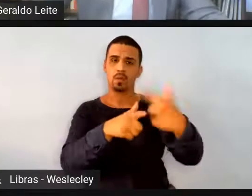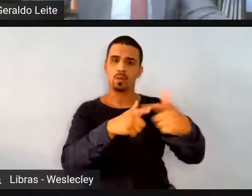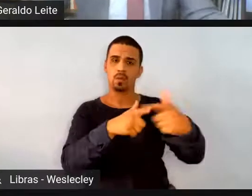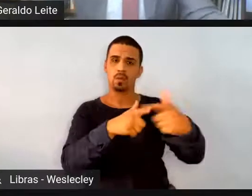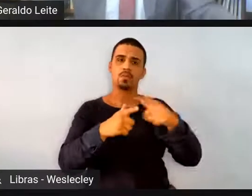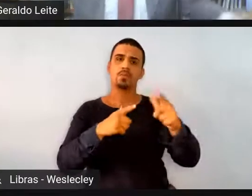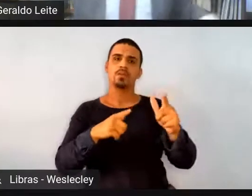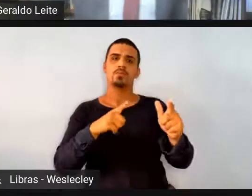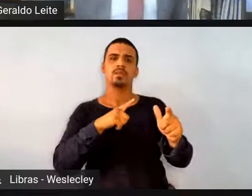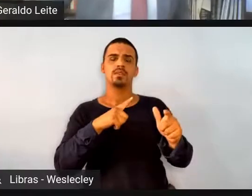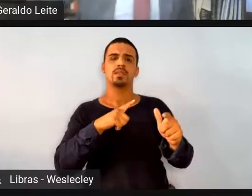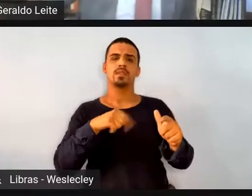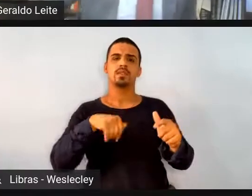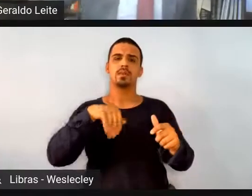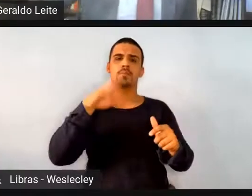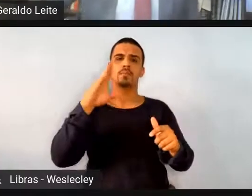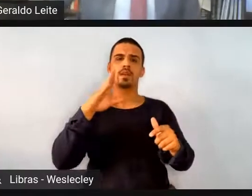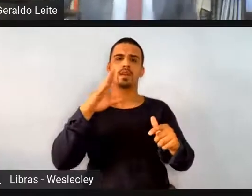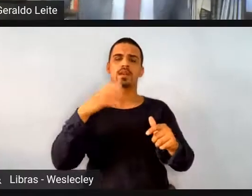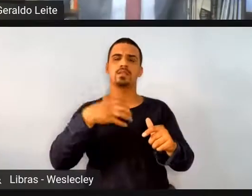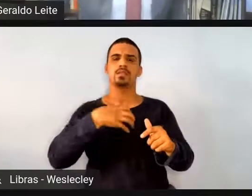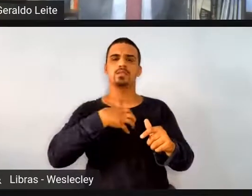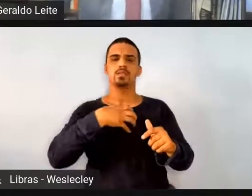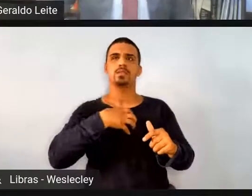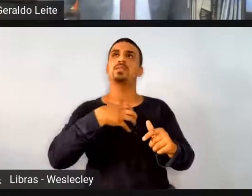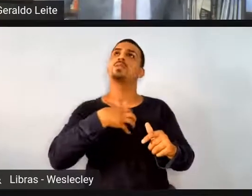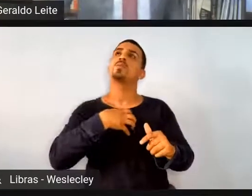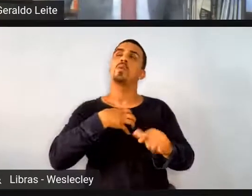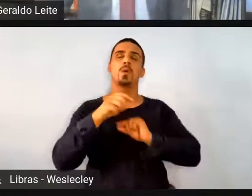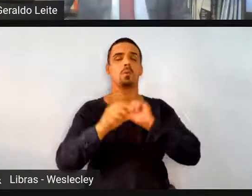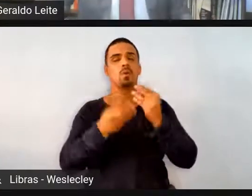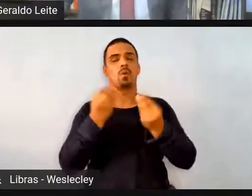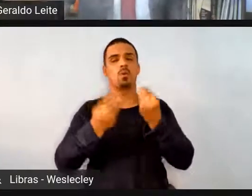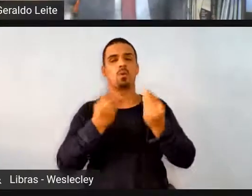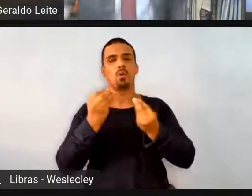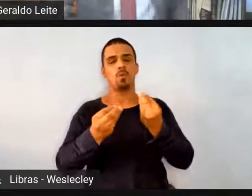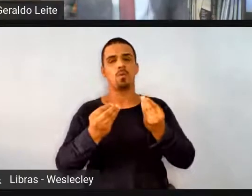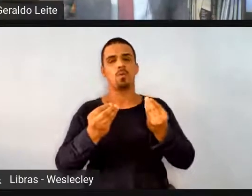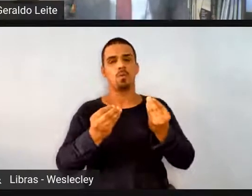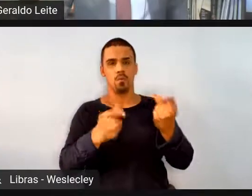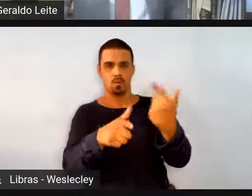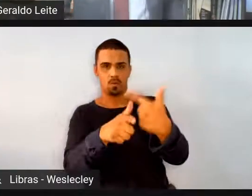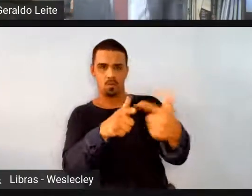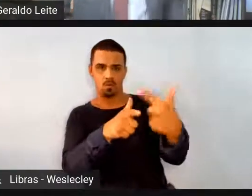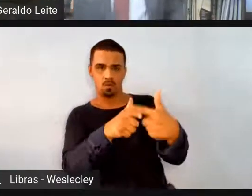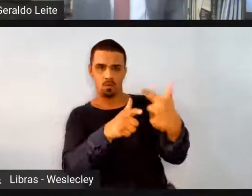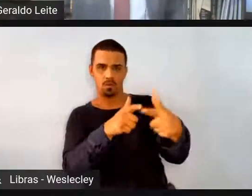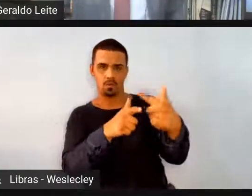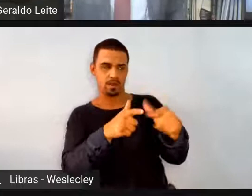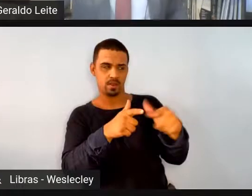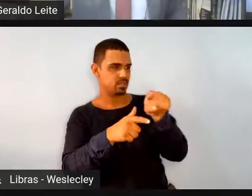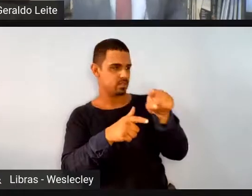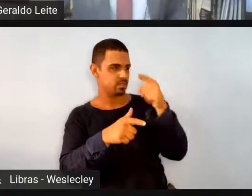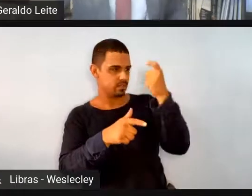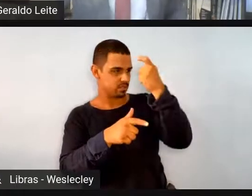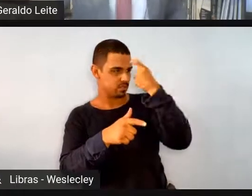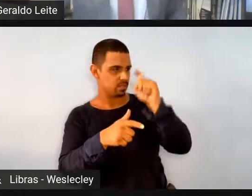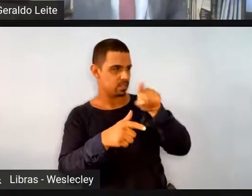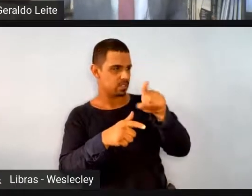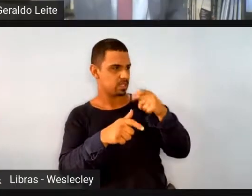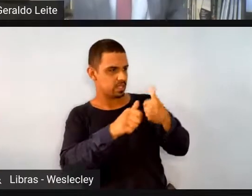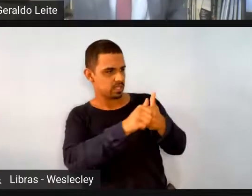que ataca mais os sintomas do que basicamente a causa do problema, de sorte que seguem aí